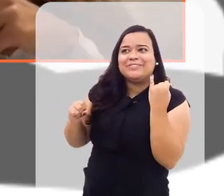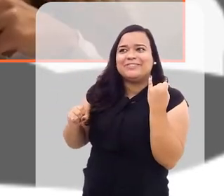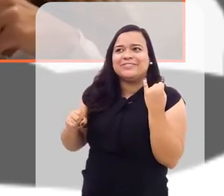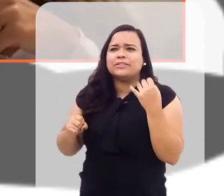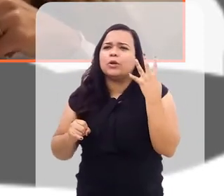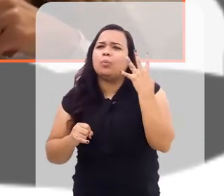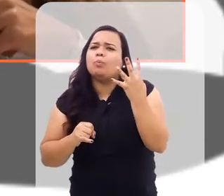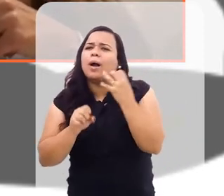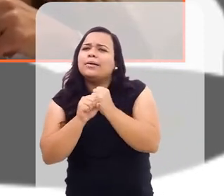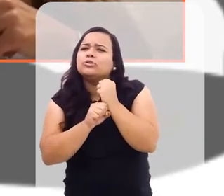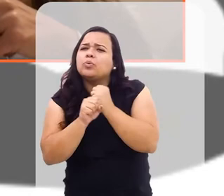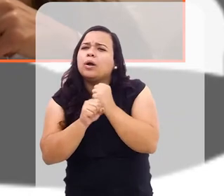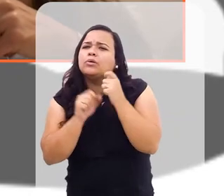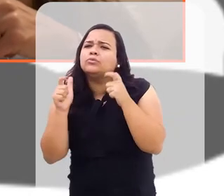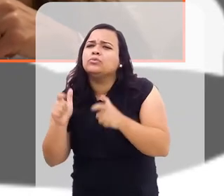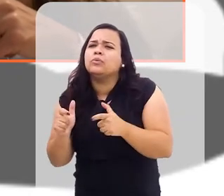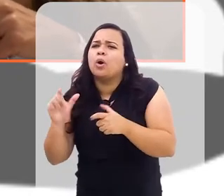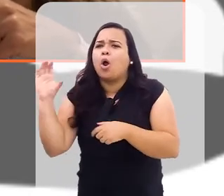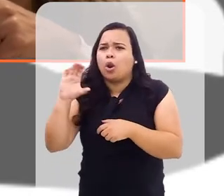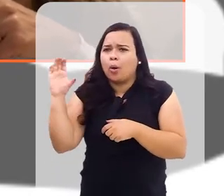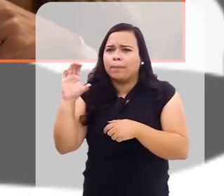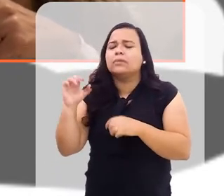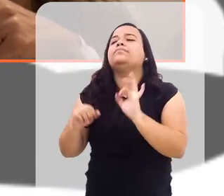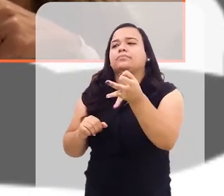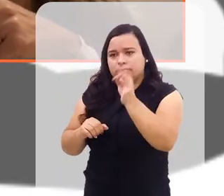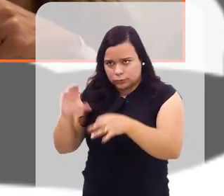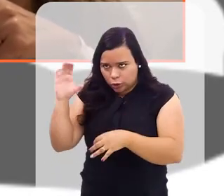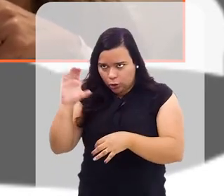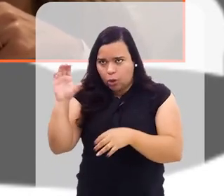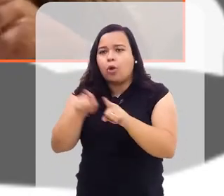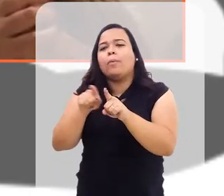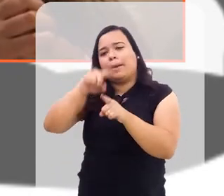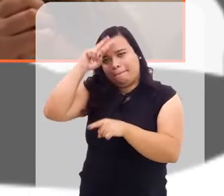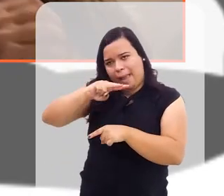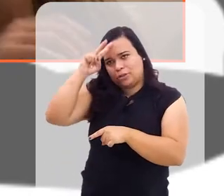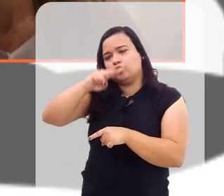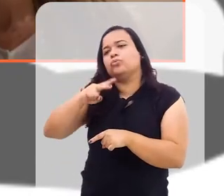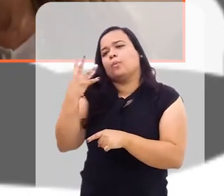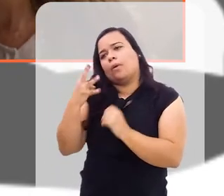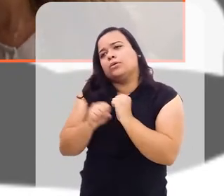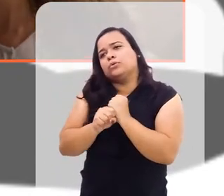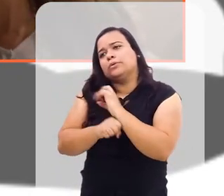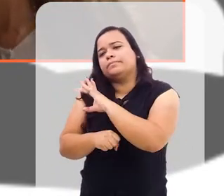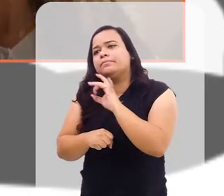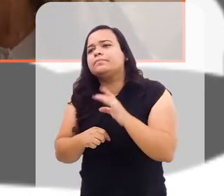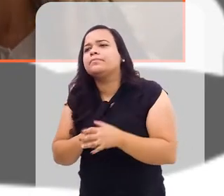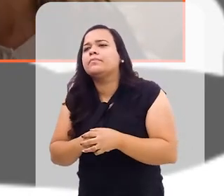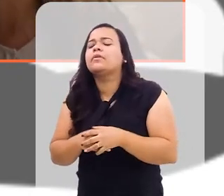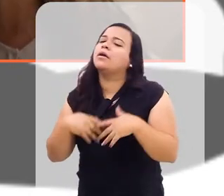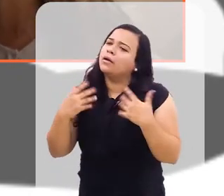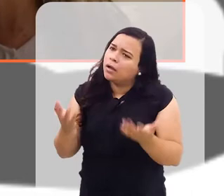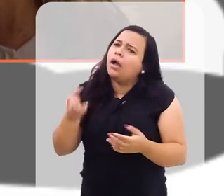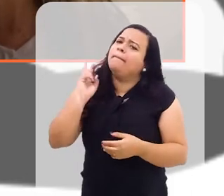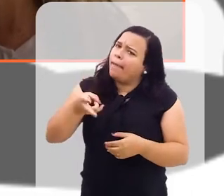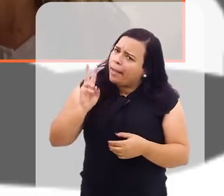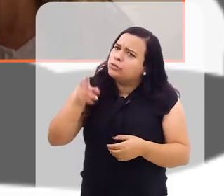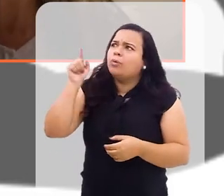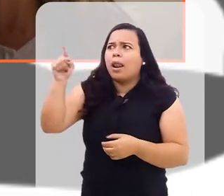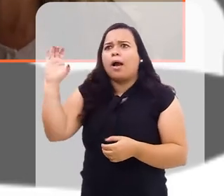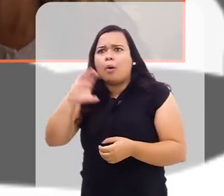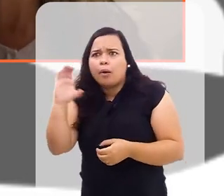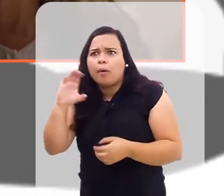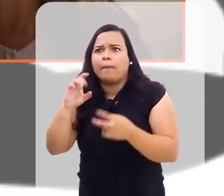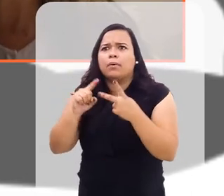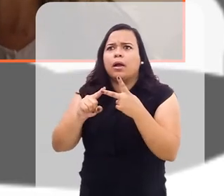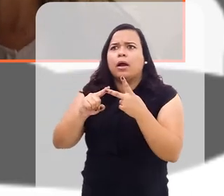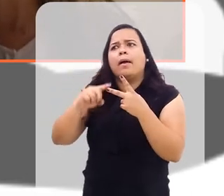viveu 4 anos na Colômbia, Na né? Colômbia e no México, é. Mesmo assim, Colômbia e México também têm